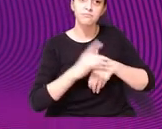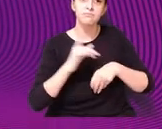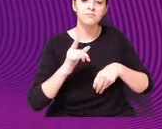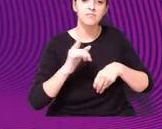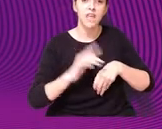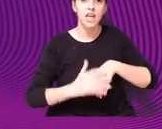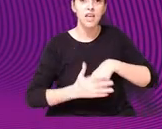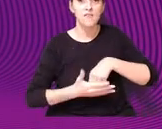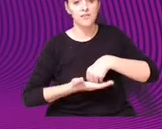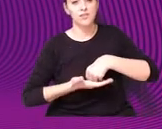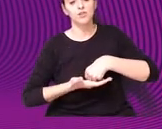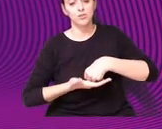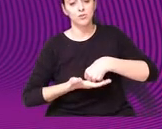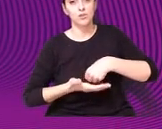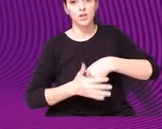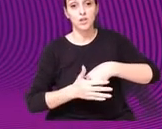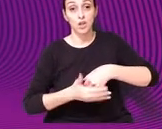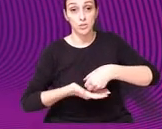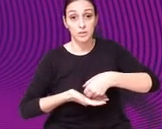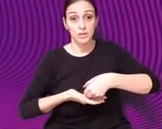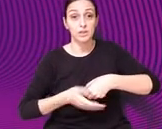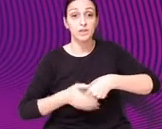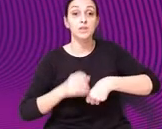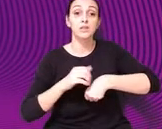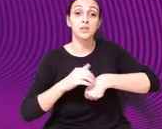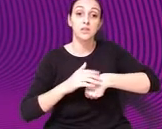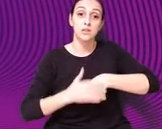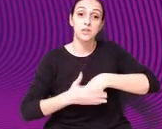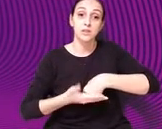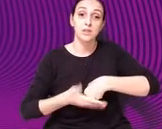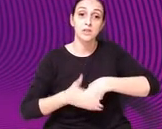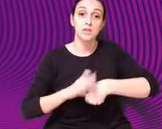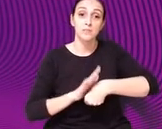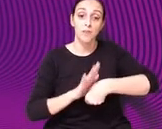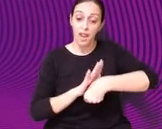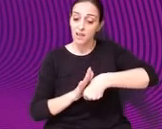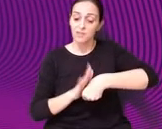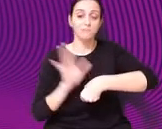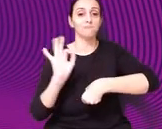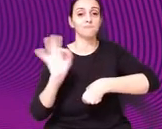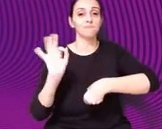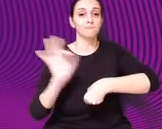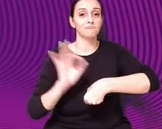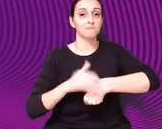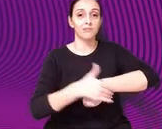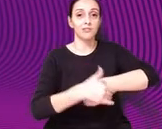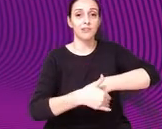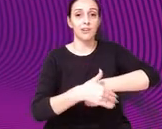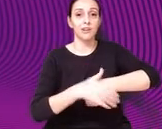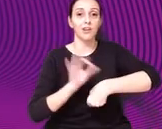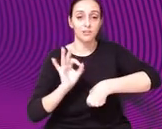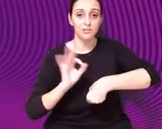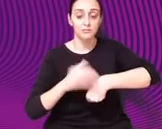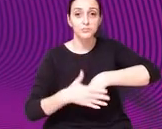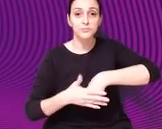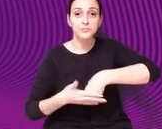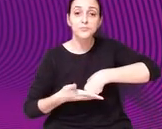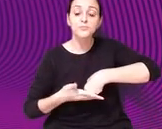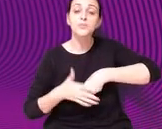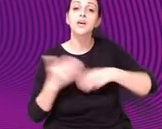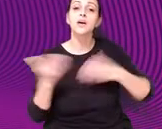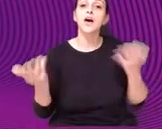inferior do coração, poupando um pouco a parede lateral. E quando nós fazemos agora